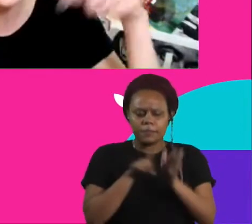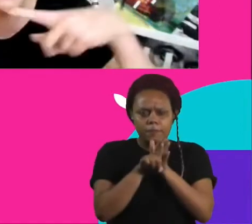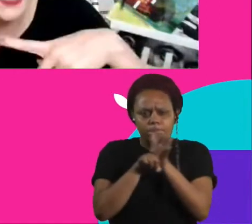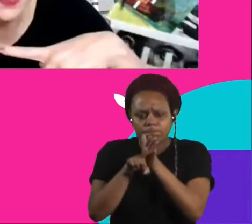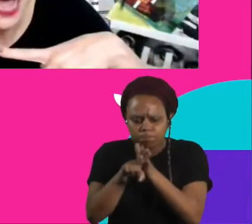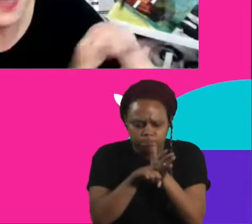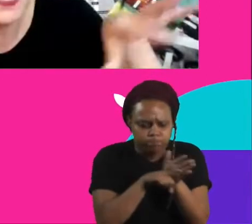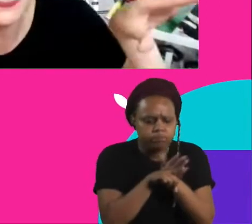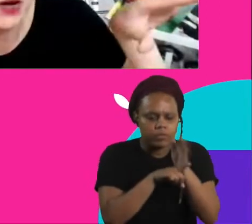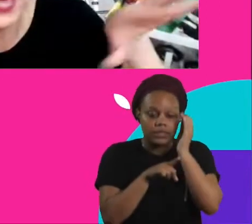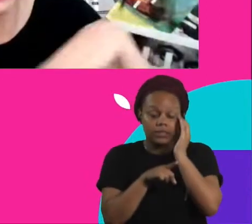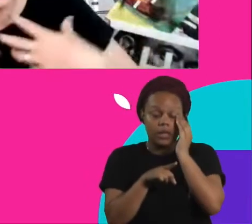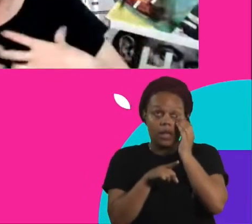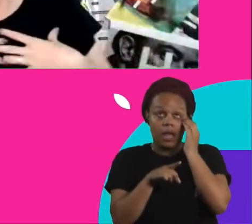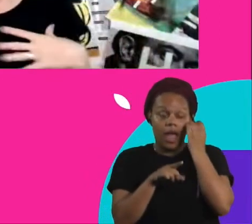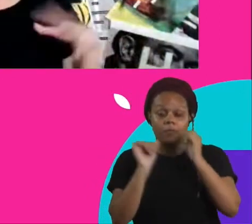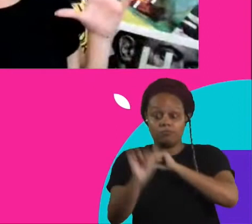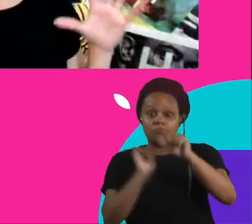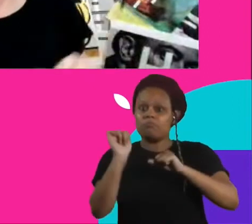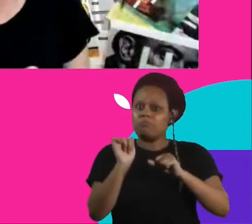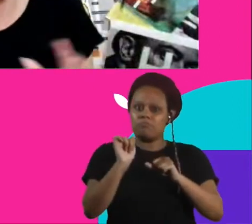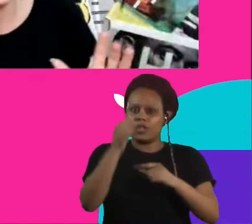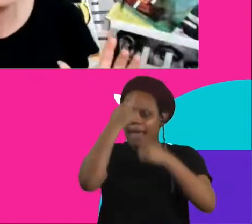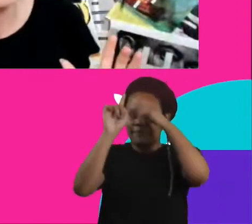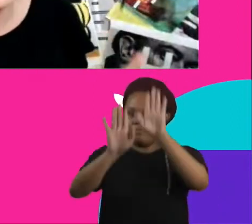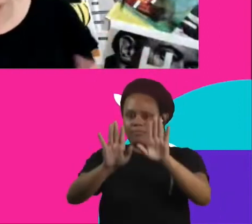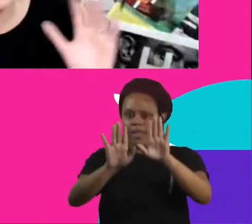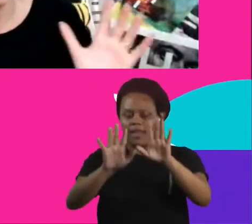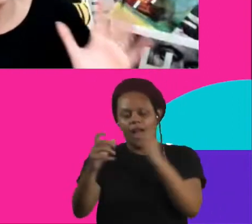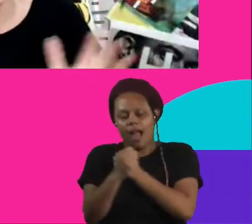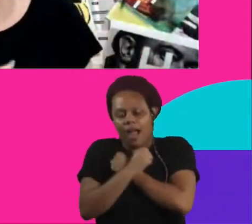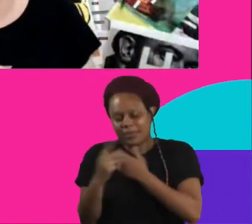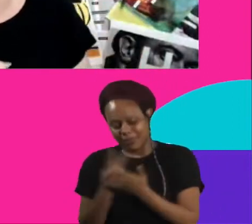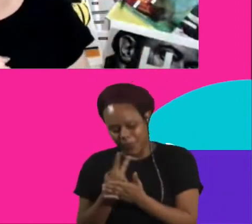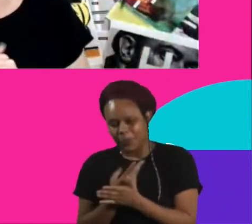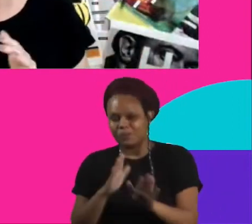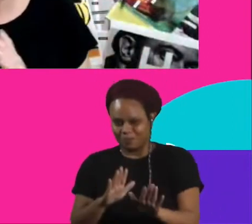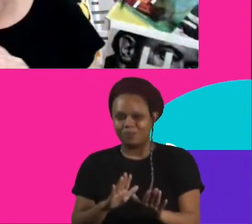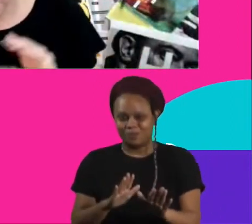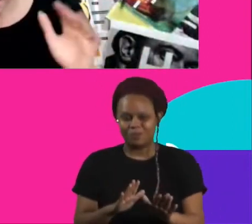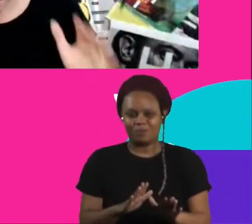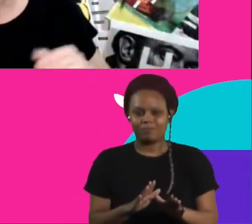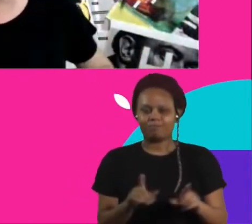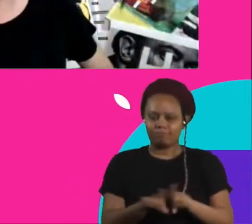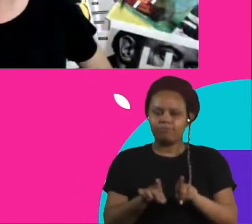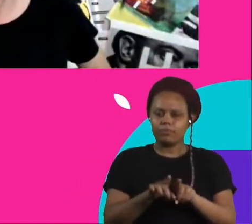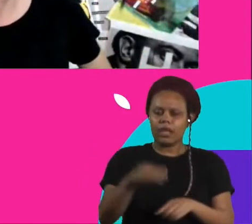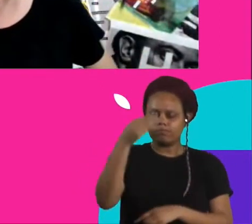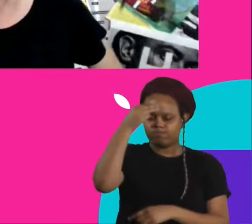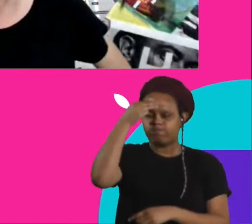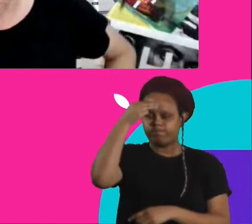investigação, mudar de ideia, abraçar o erro, né? Então, eu curti, né, uma mentalidade